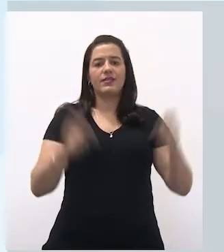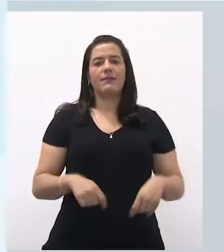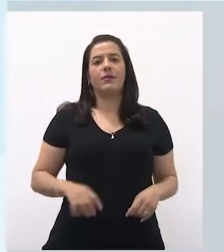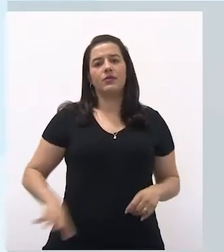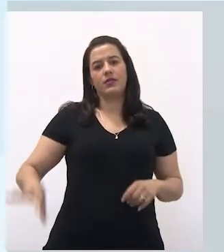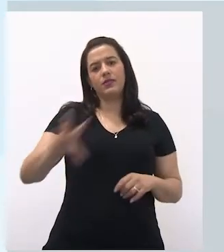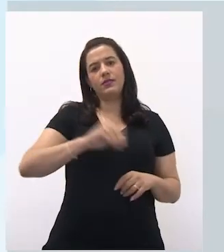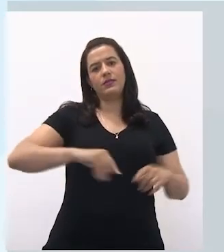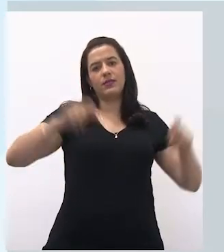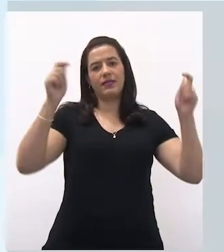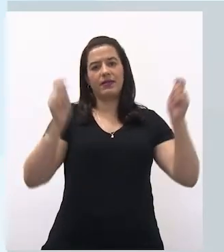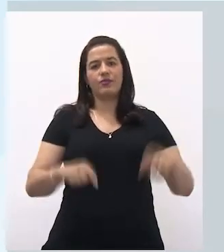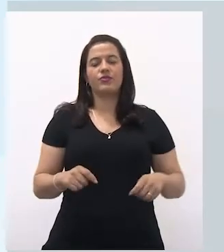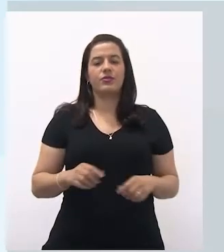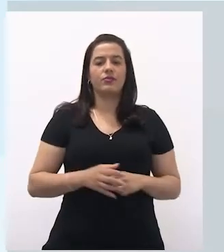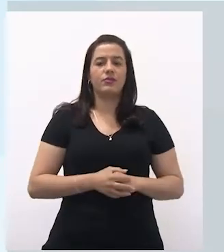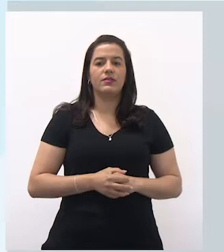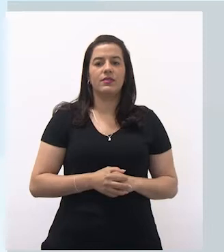fazer isso.